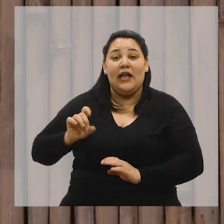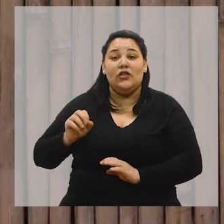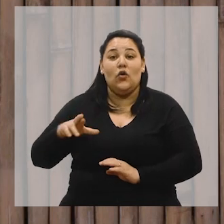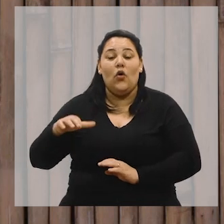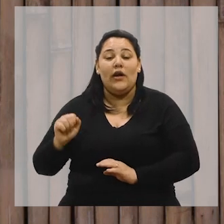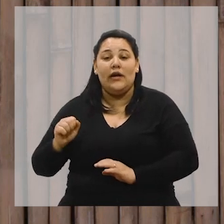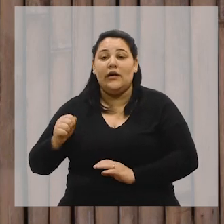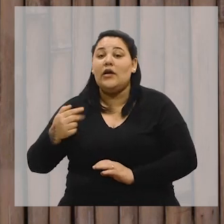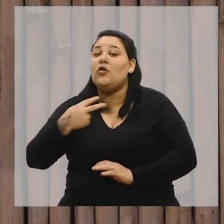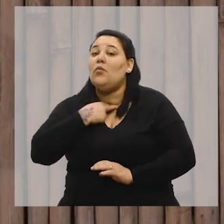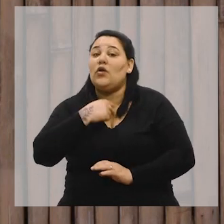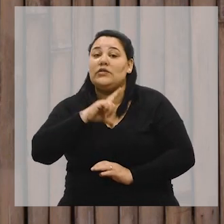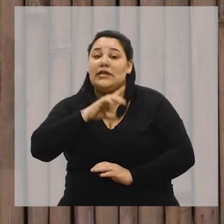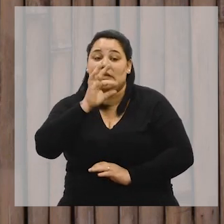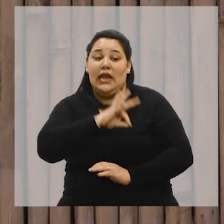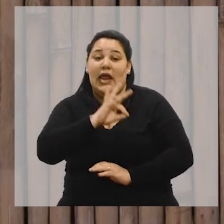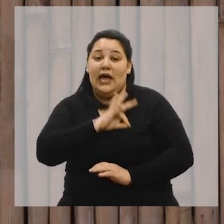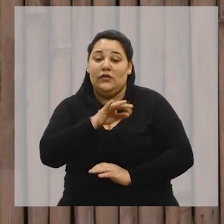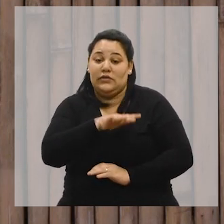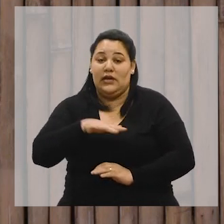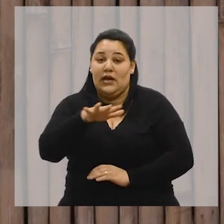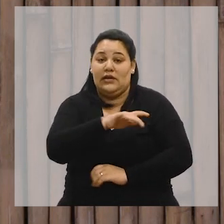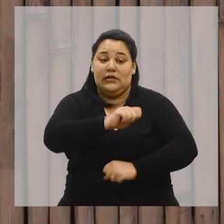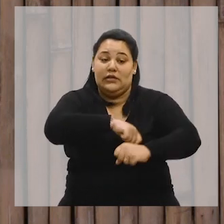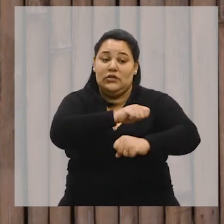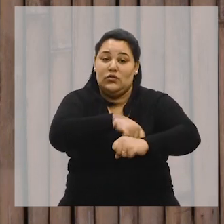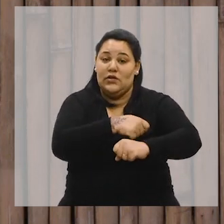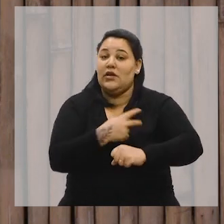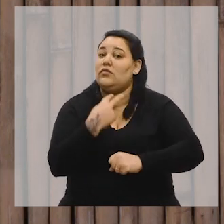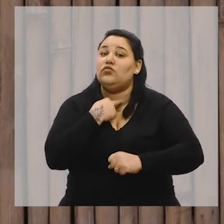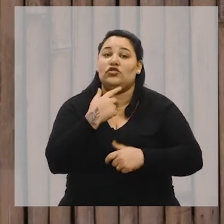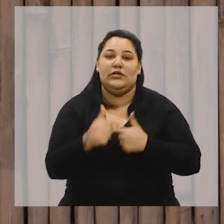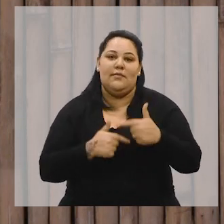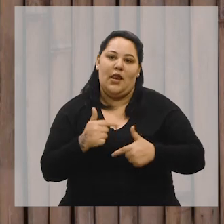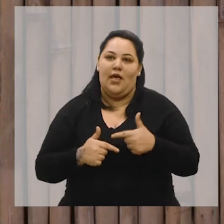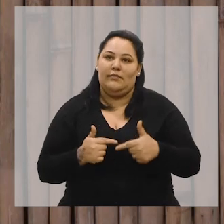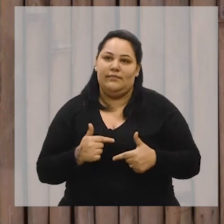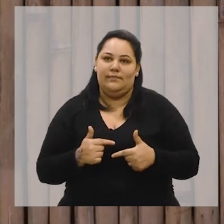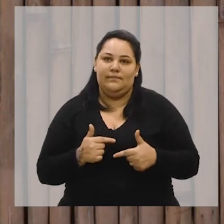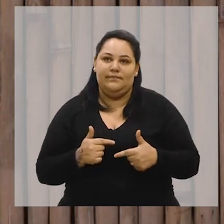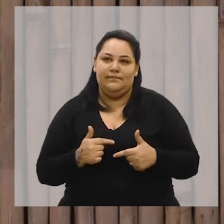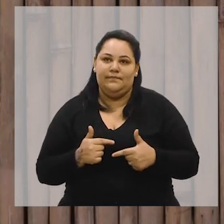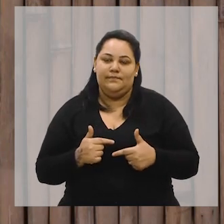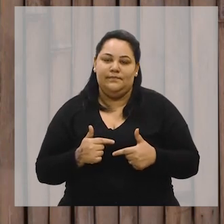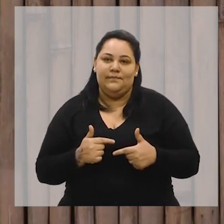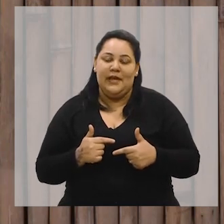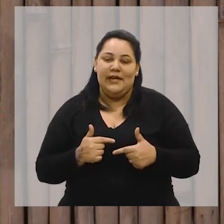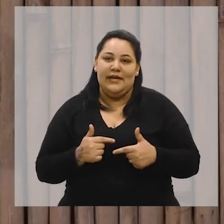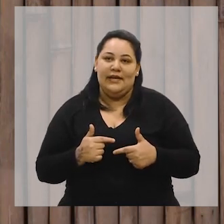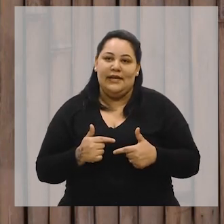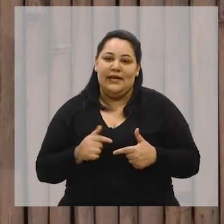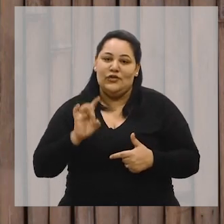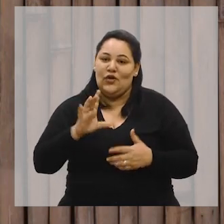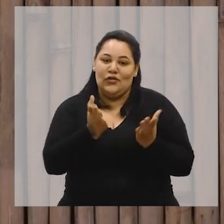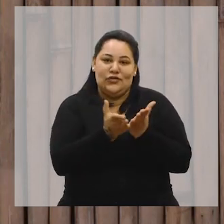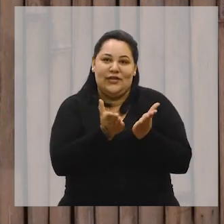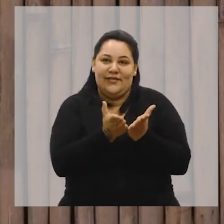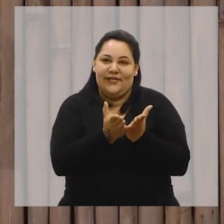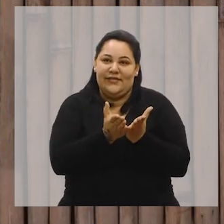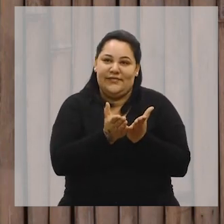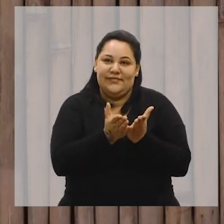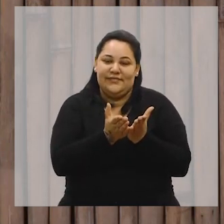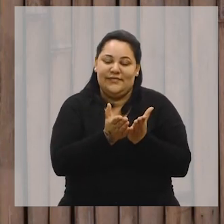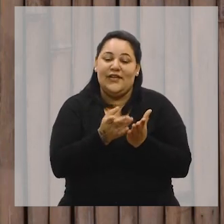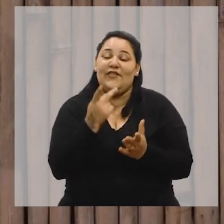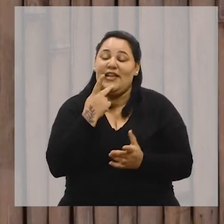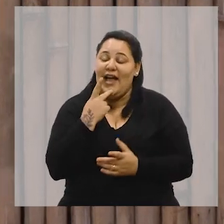não posso ganhar dinheiro com gastronomia, entendeu? Então eu não podia trabalhar. E aí eu só estudava, né? Eu